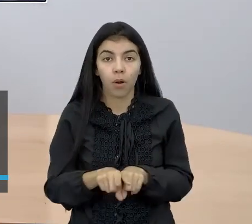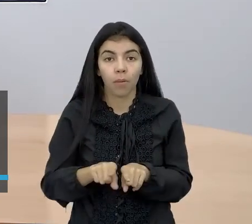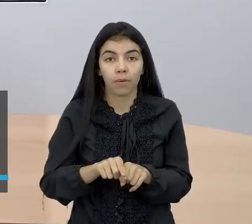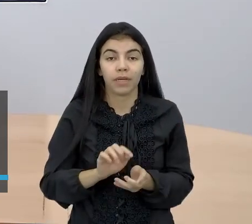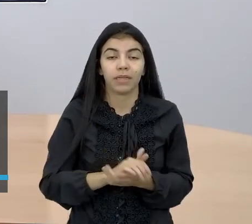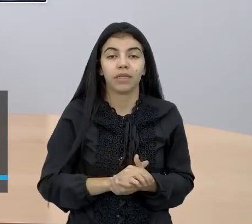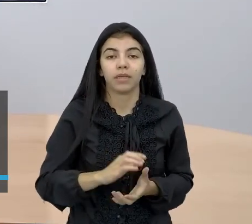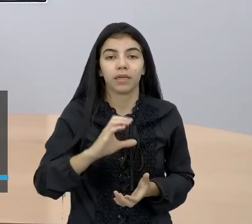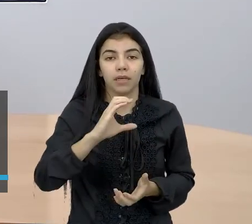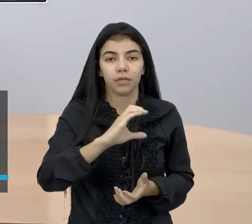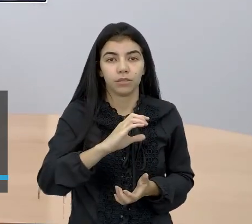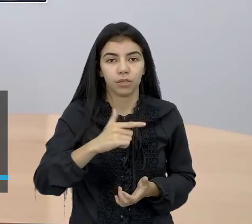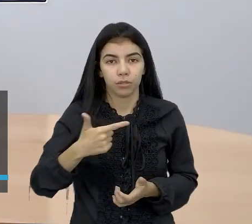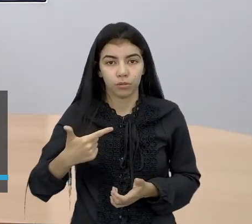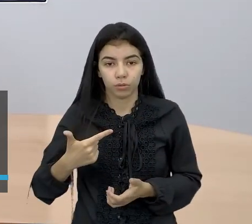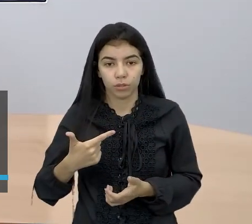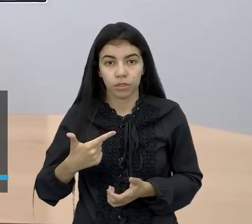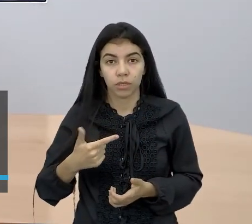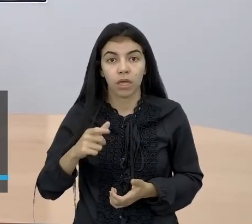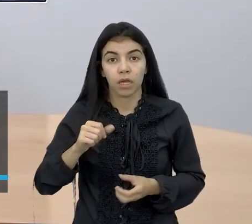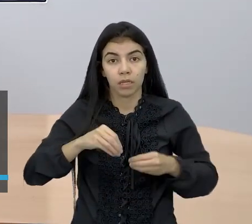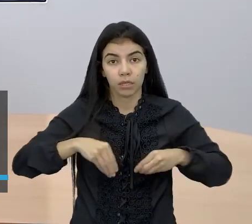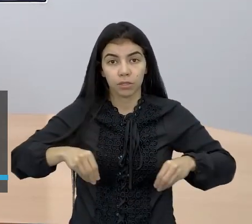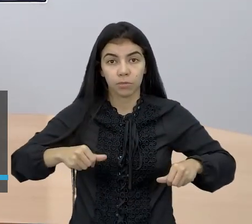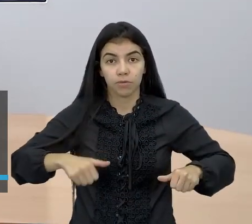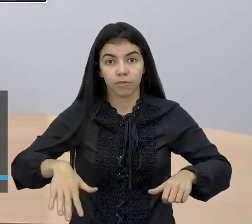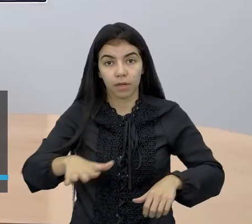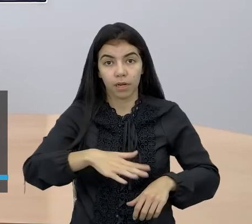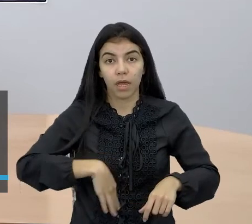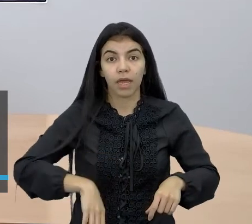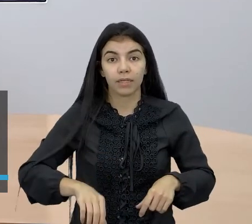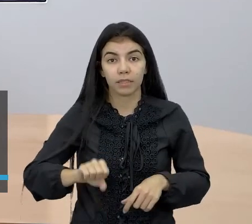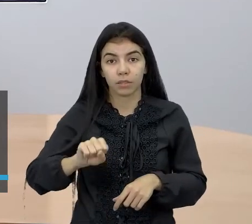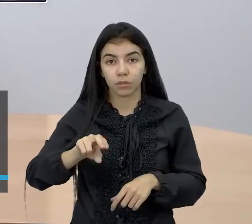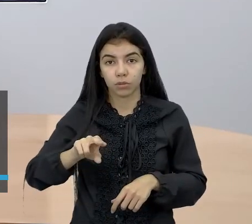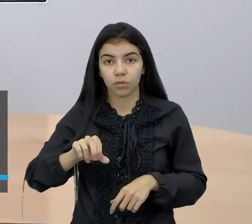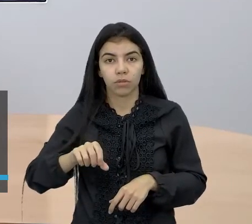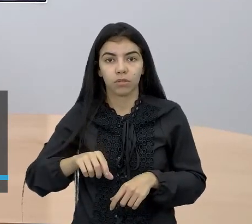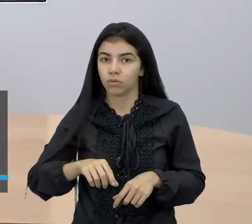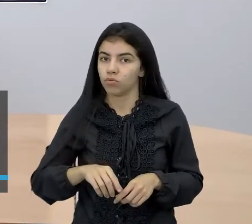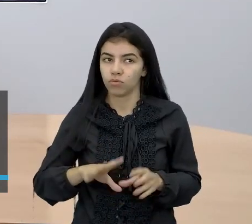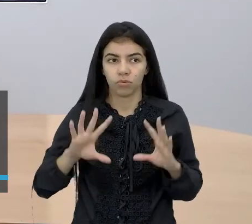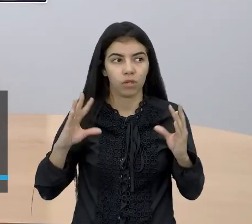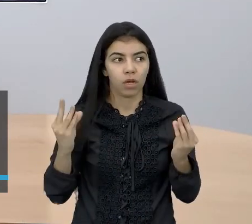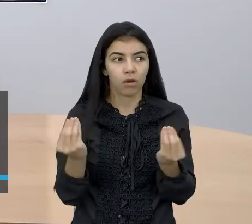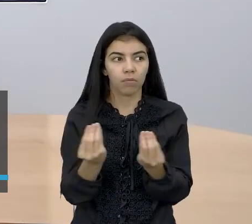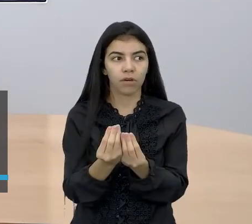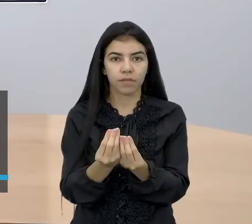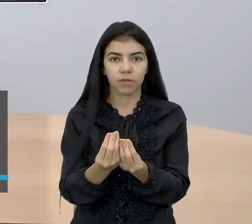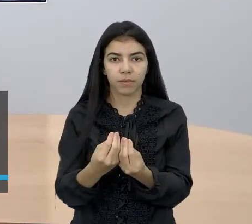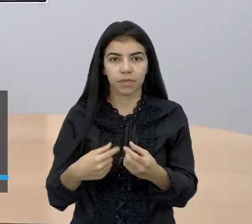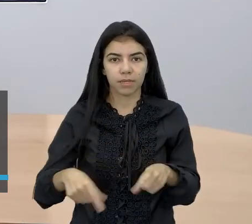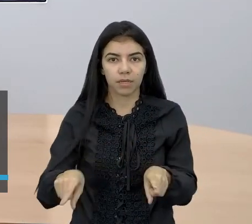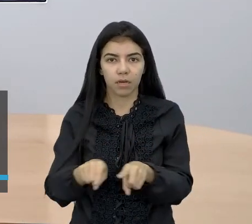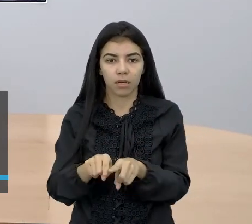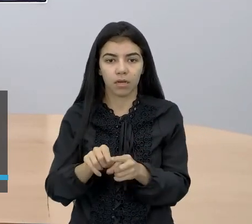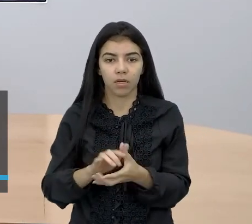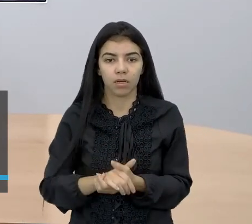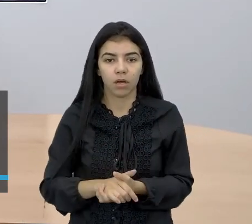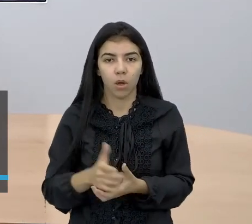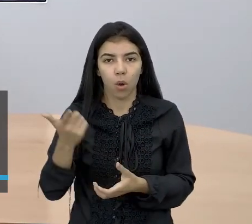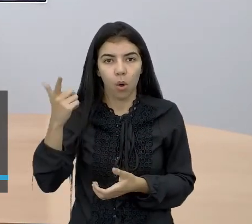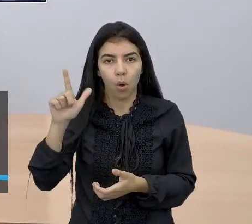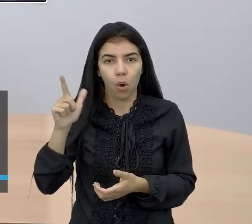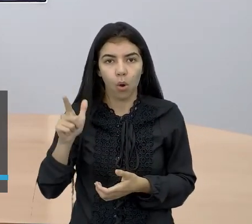carbônico na atmosfera, tá certo? Essas substâncias ajudam a dissolver outros sais, tá certo? Que